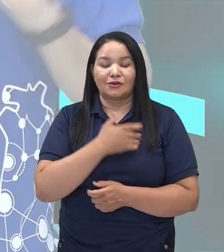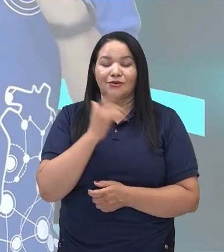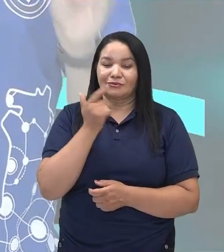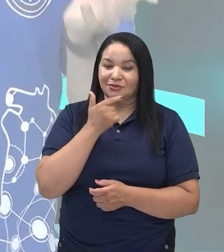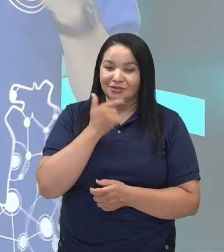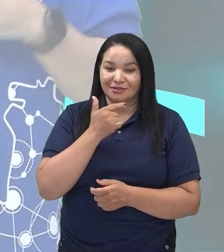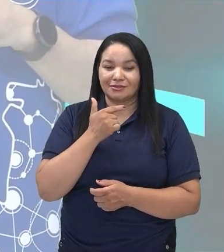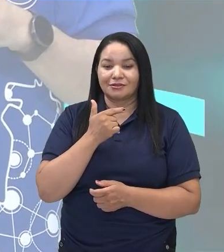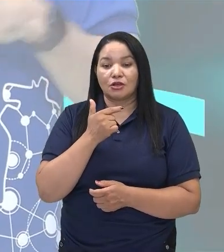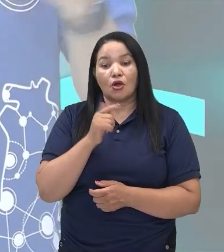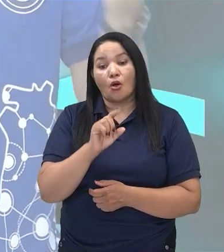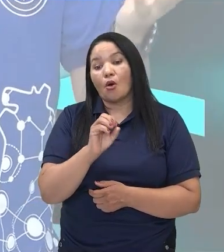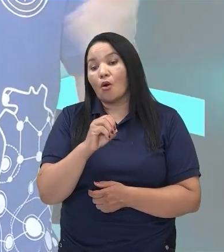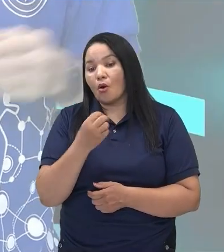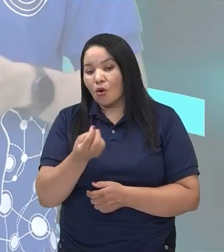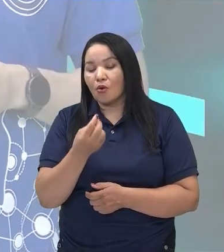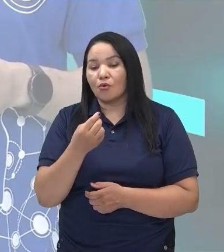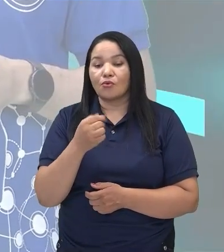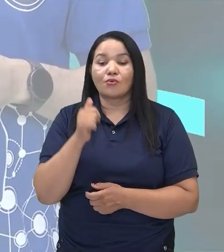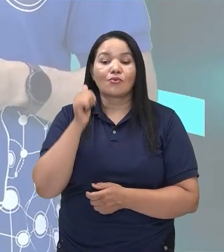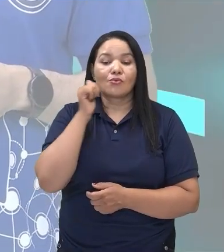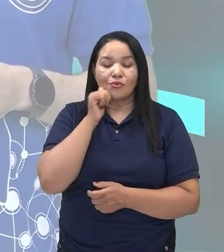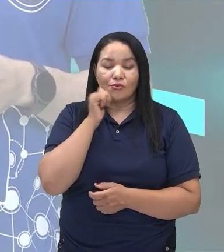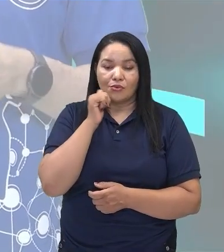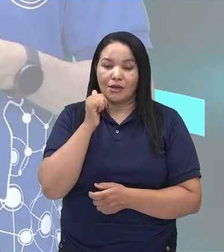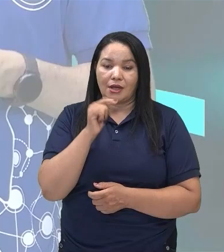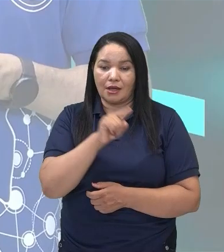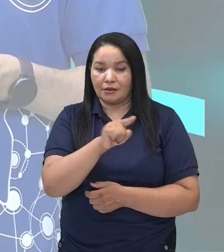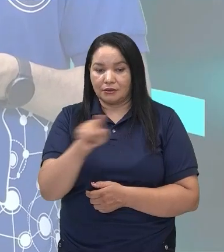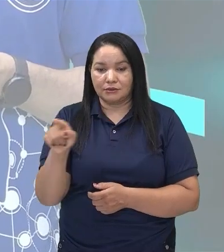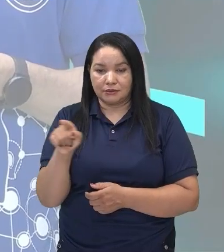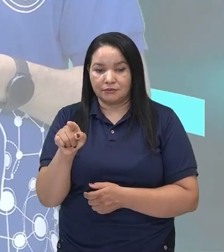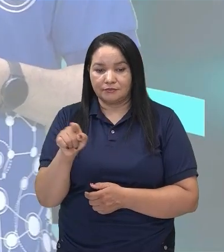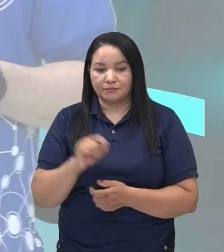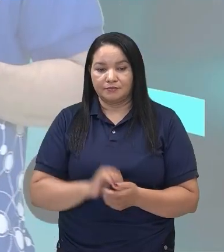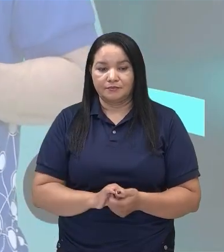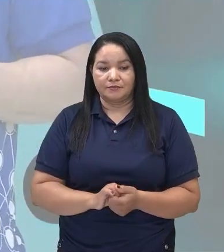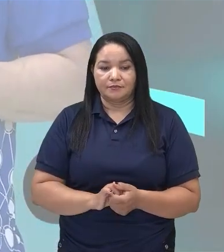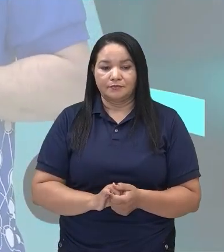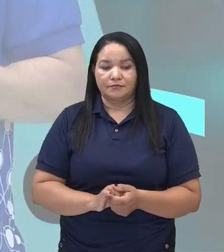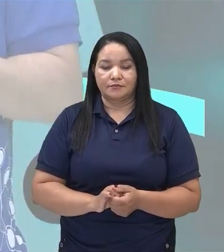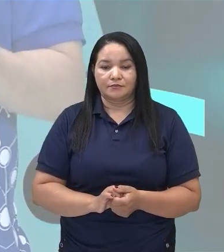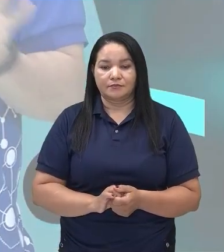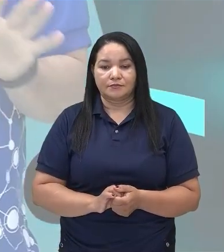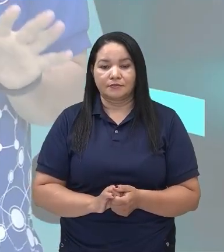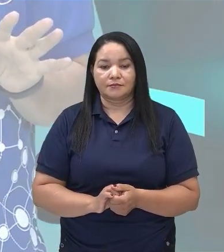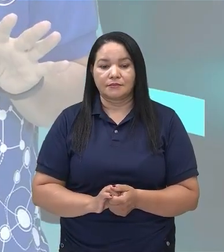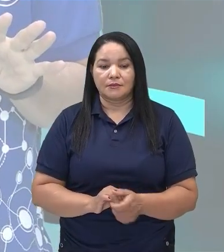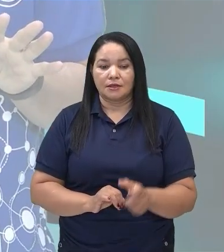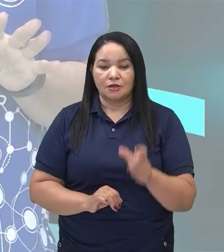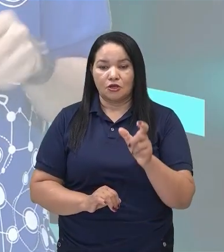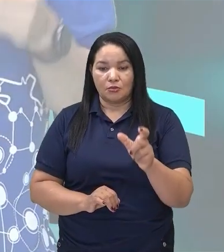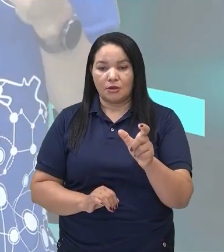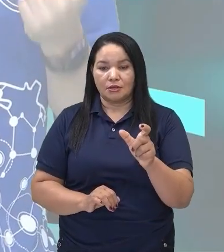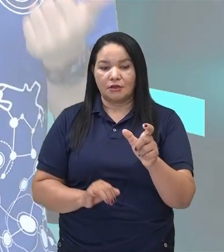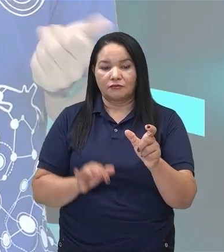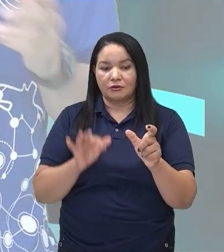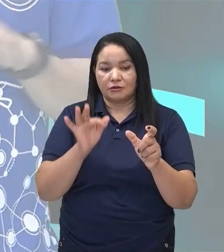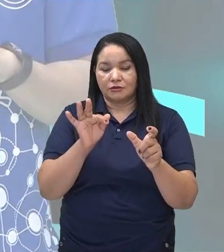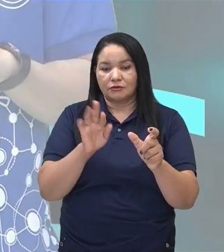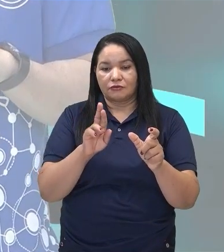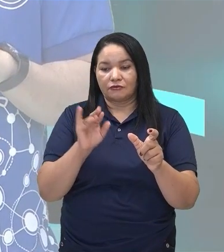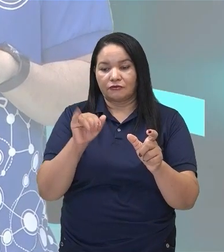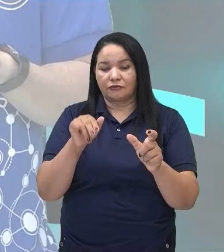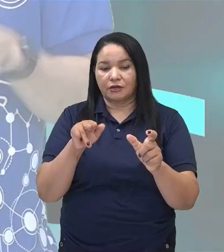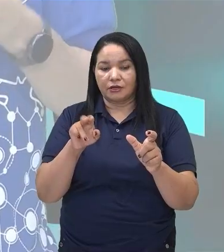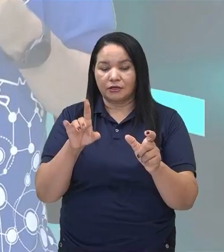funny. Eles ou elas, né? Meus amigos, são engraçados. A palavrinha friend também não tem definição para eles ou